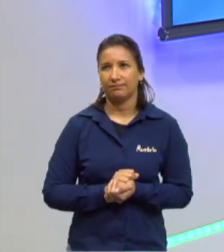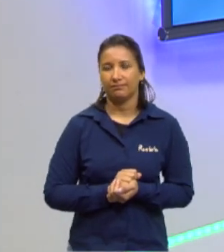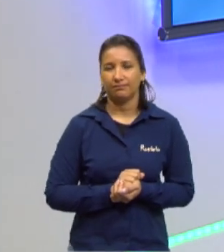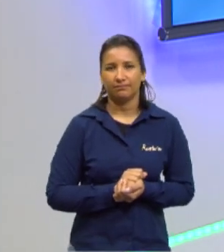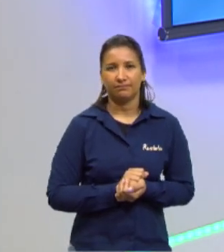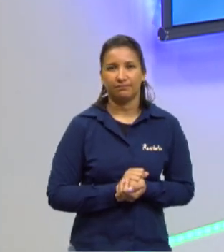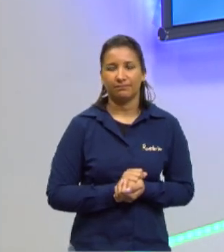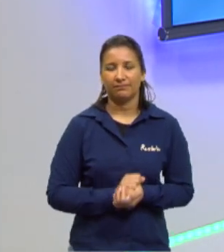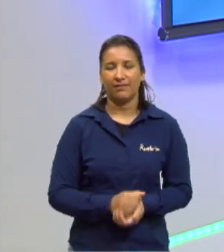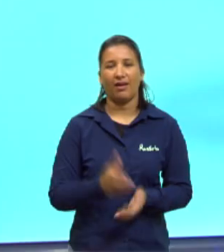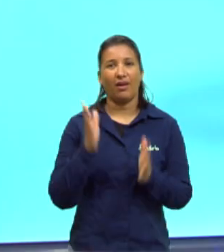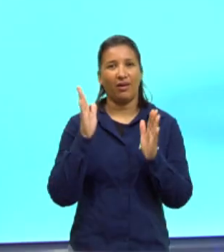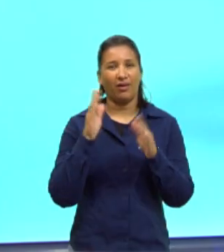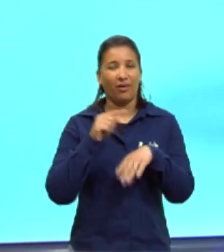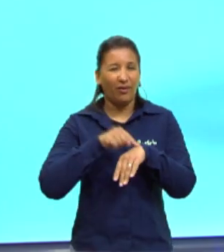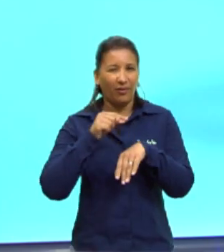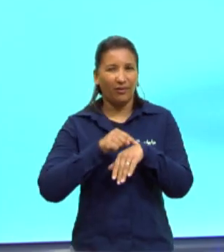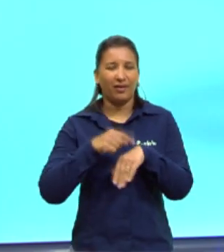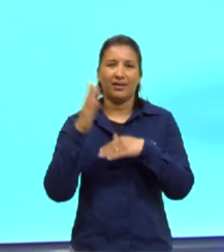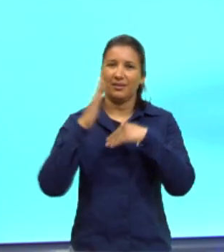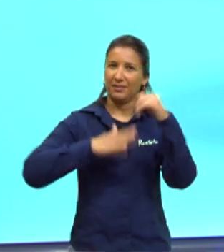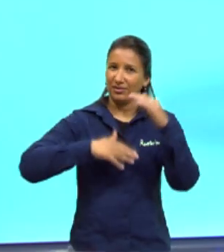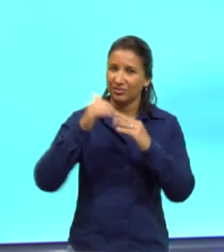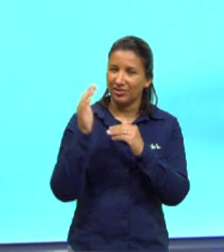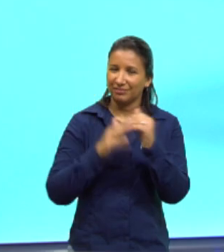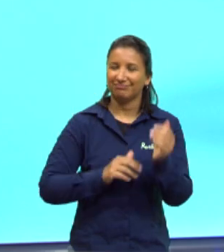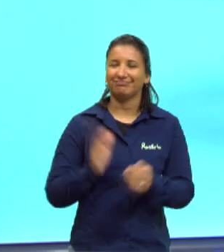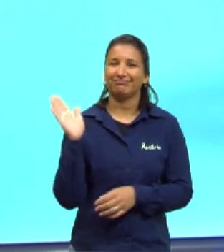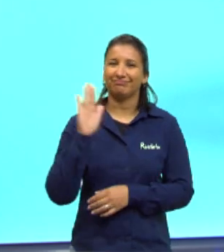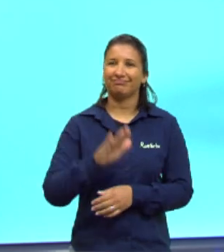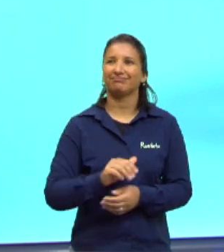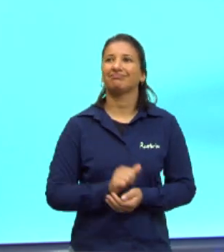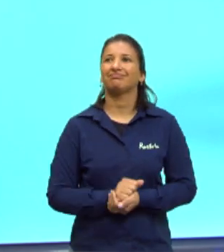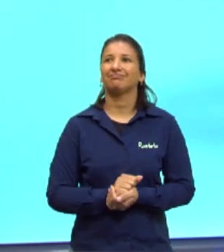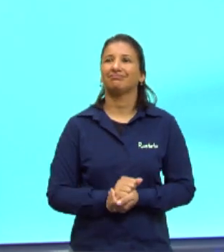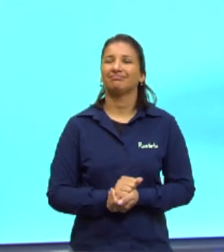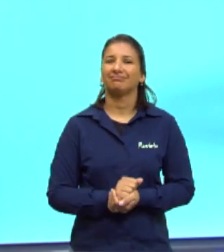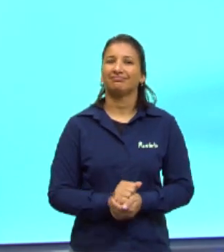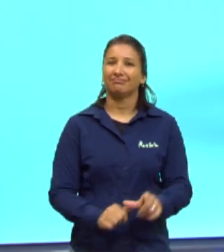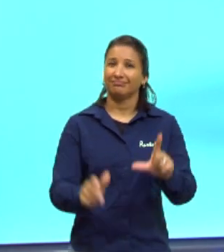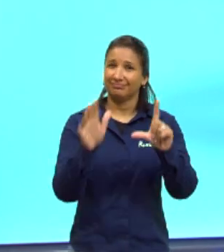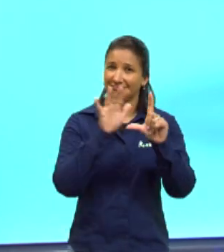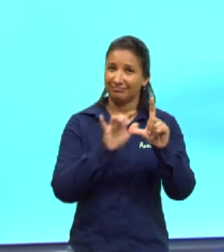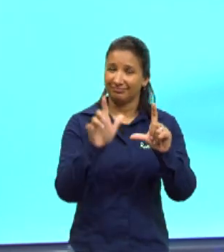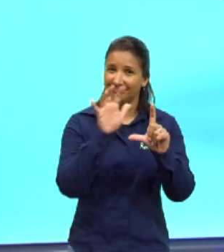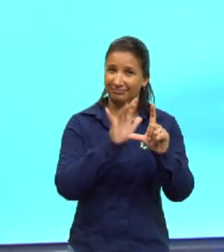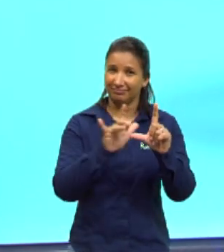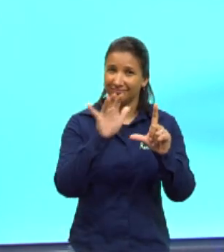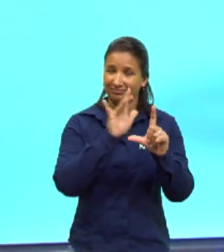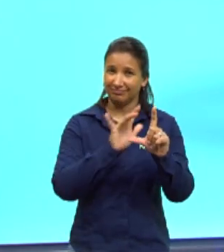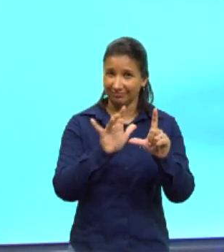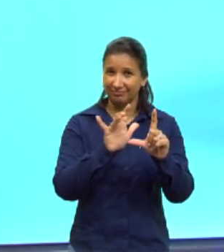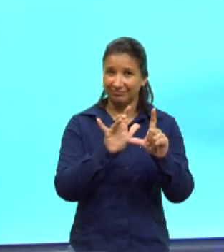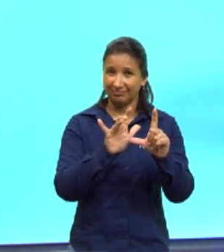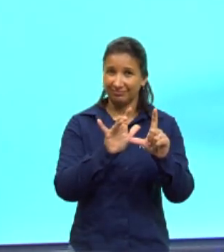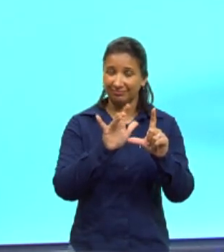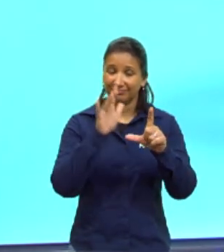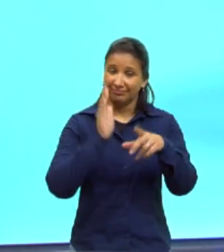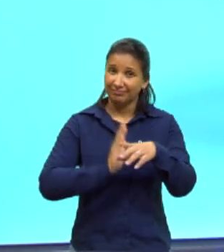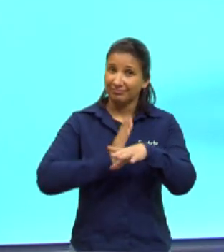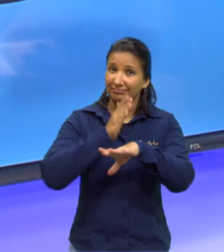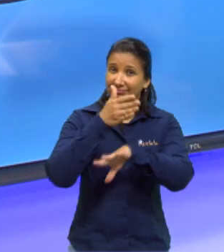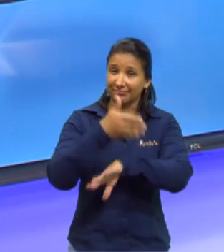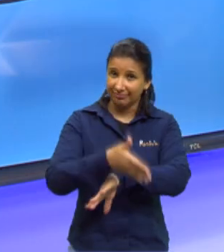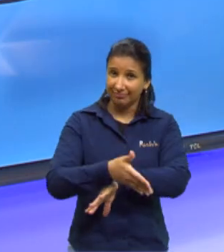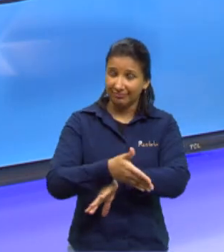Então, hora de praticar, certo? Então, aqui eu trago de novo esse QR Code, porque o QR Code vai levar vocês, vocês já